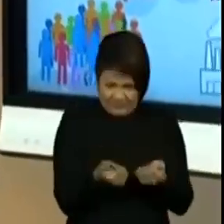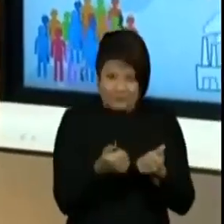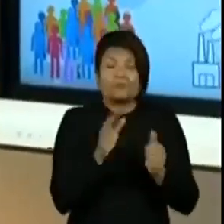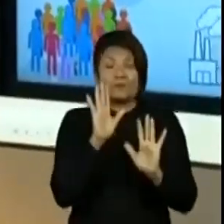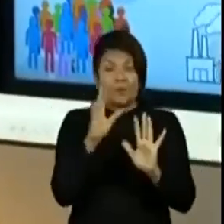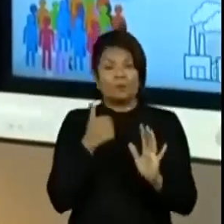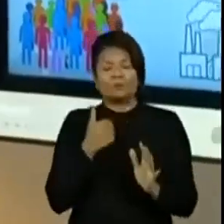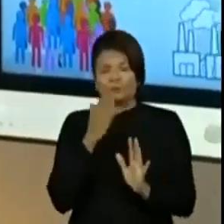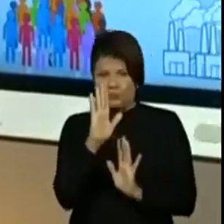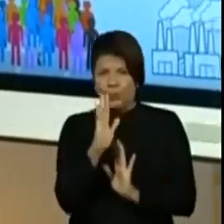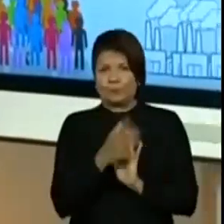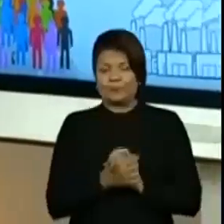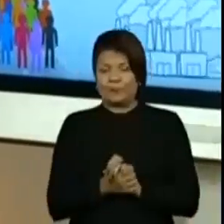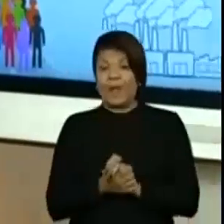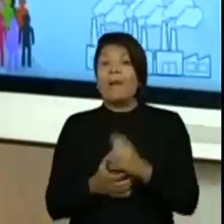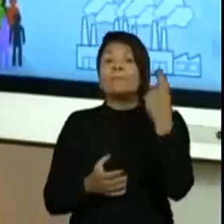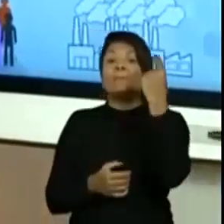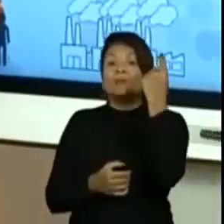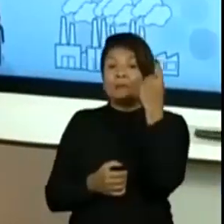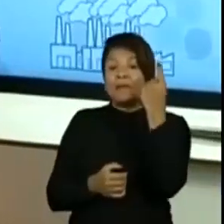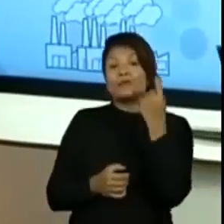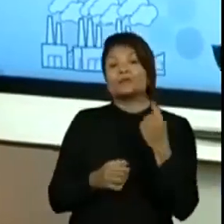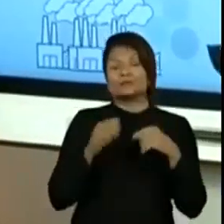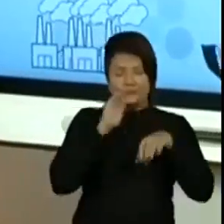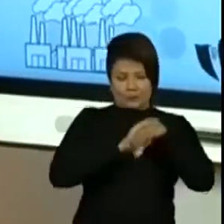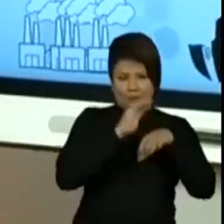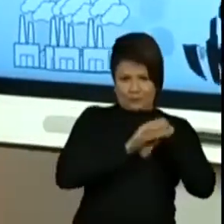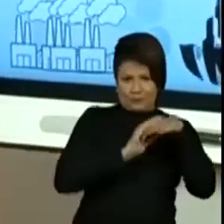aqui. Primeiro, começou pelo artesanato.